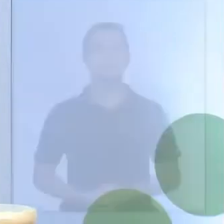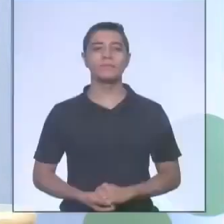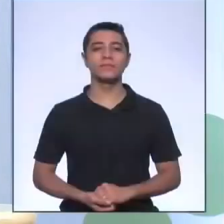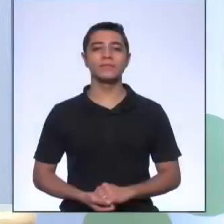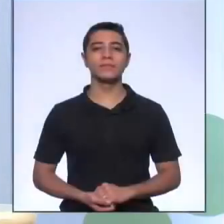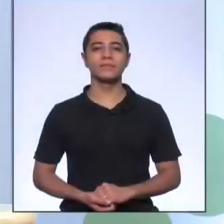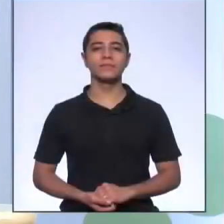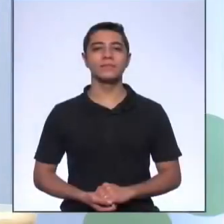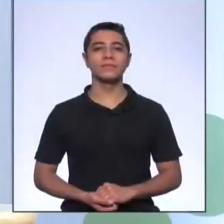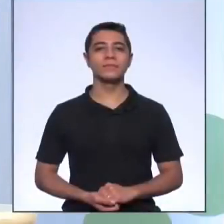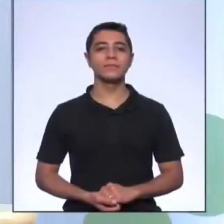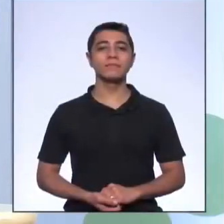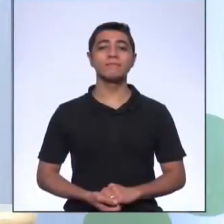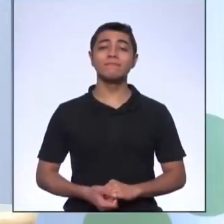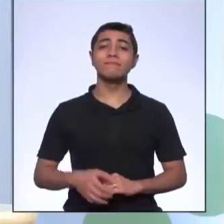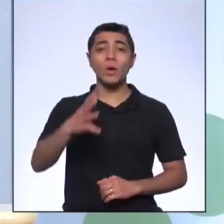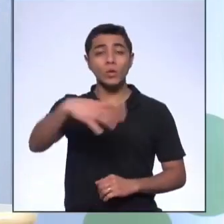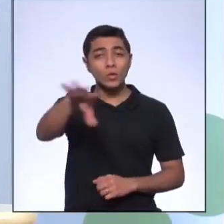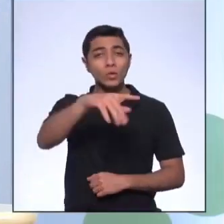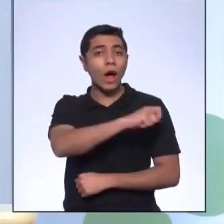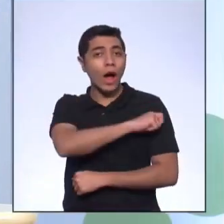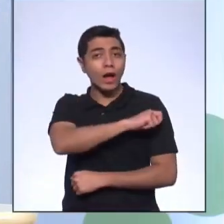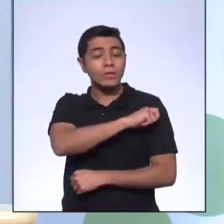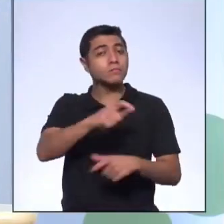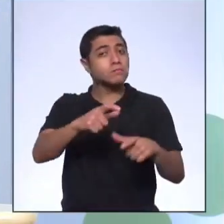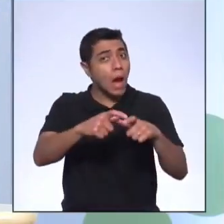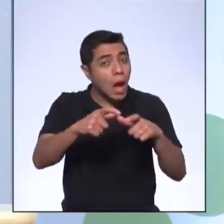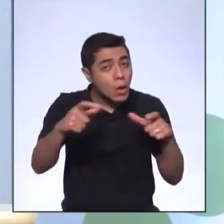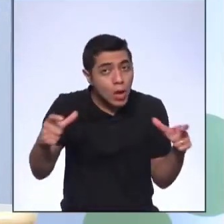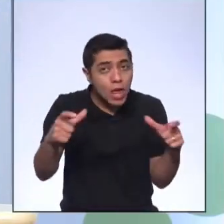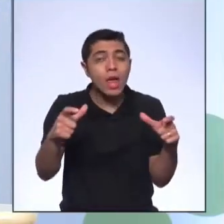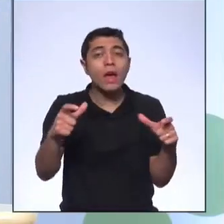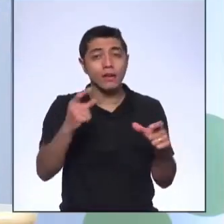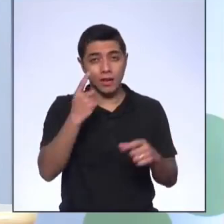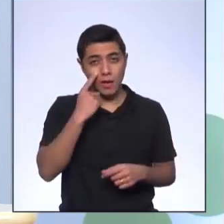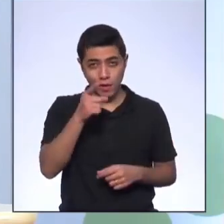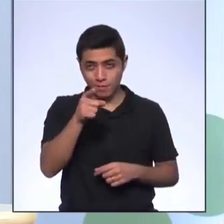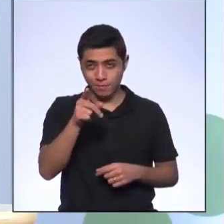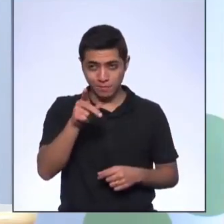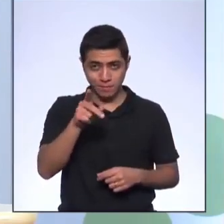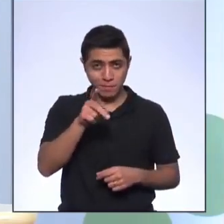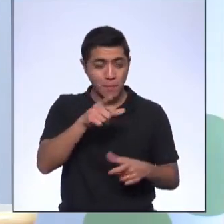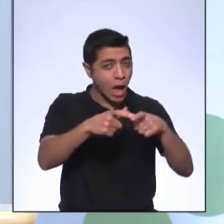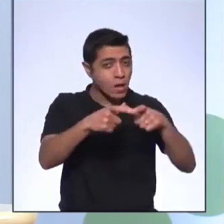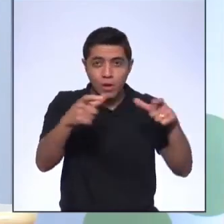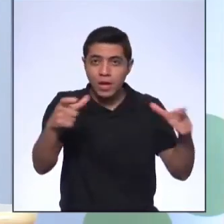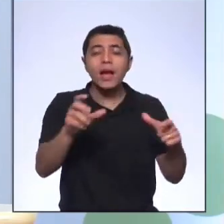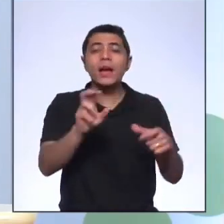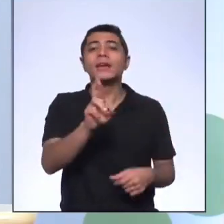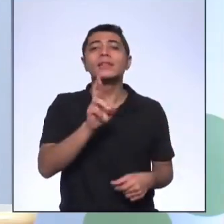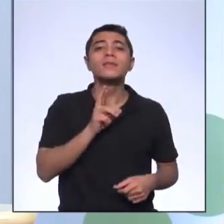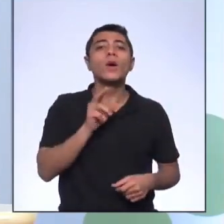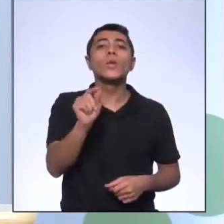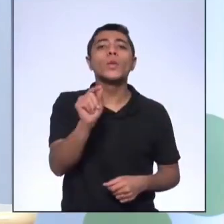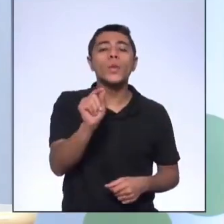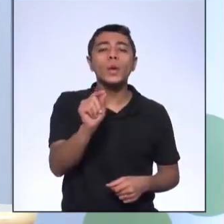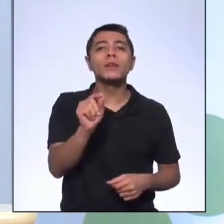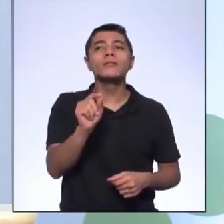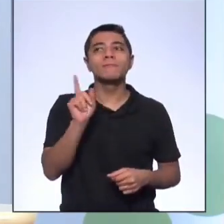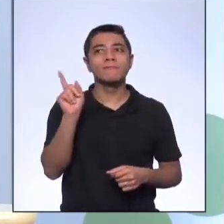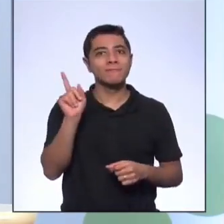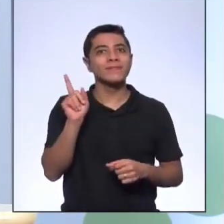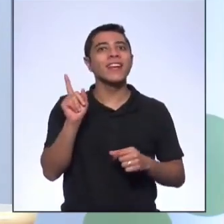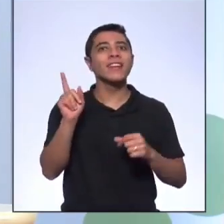A grande maioria dos estudantes aqui, professora Luiz, estão colocando que esse objeto